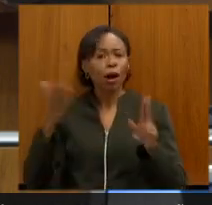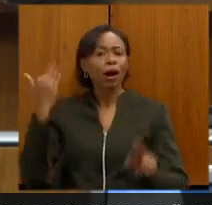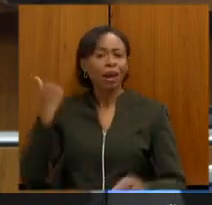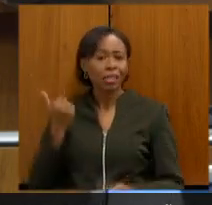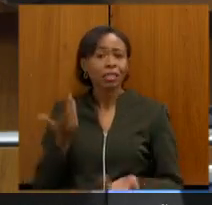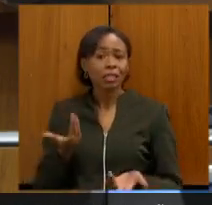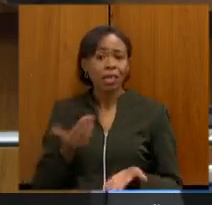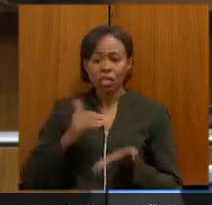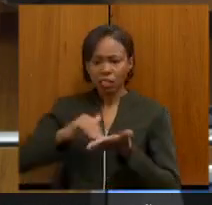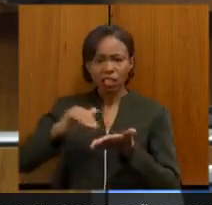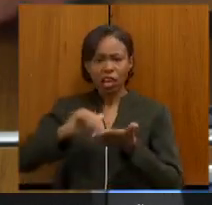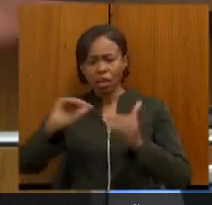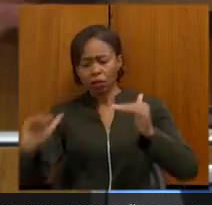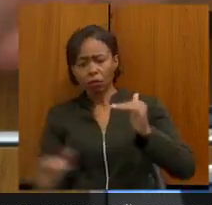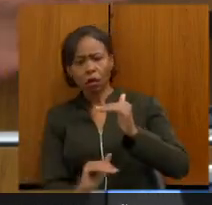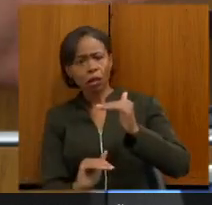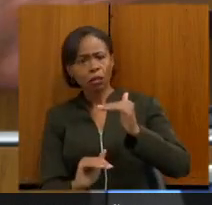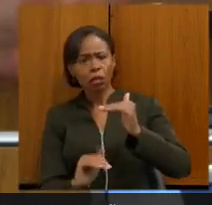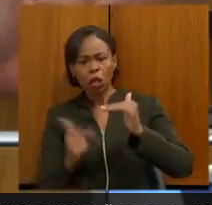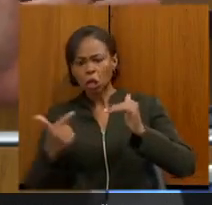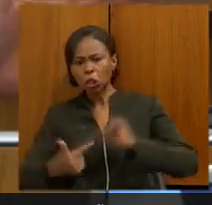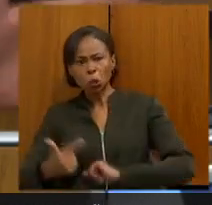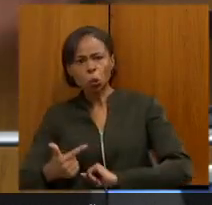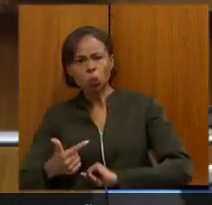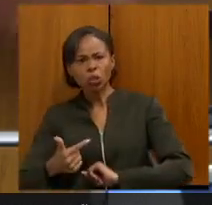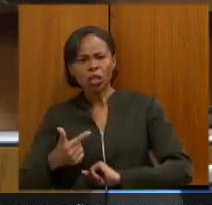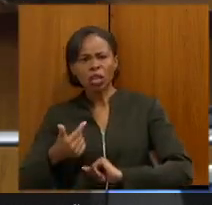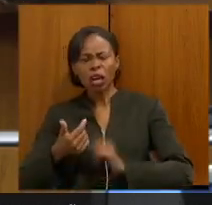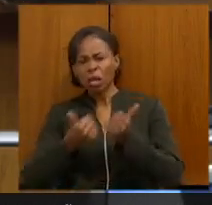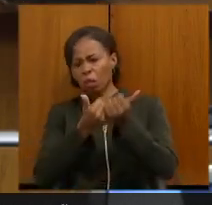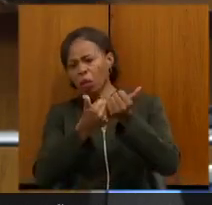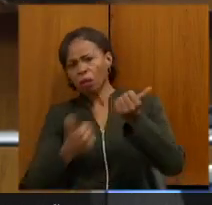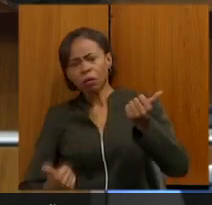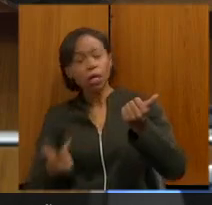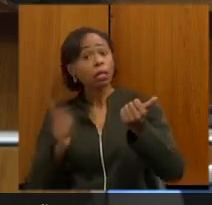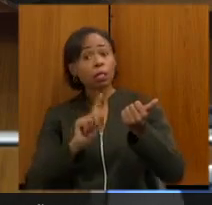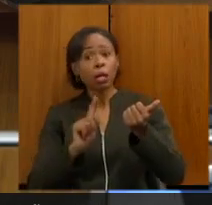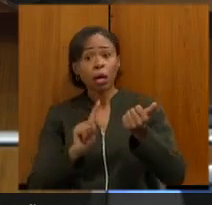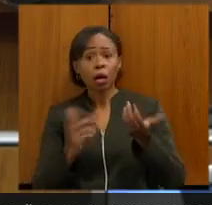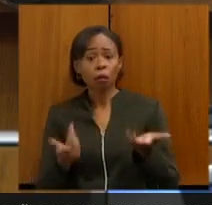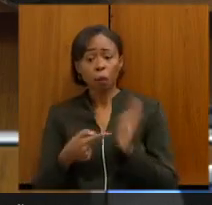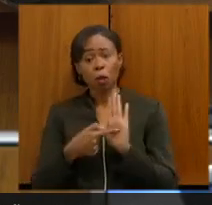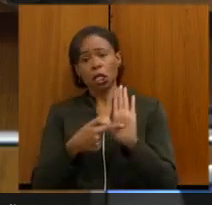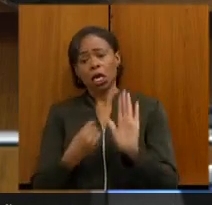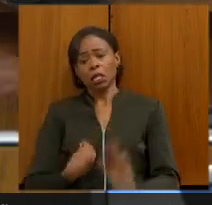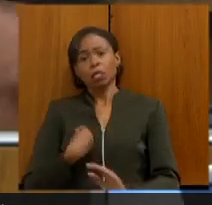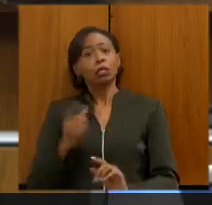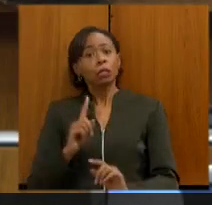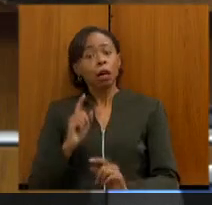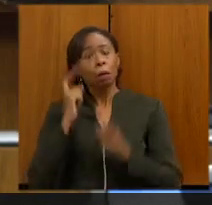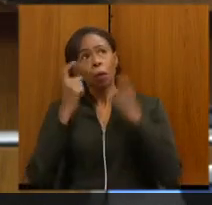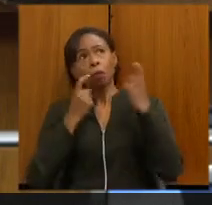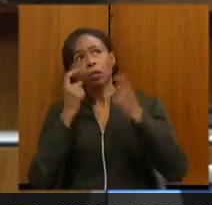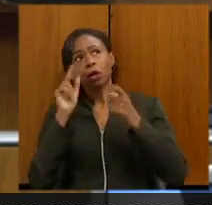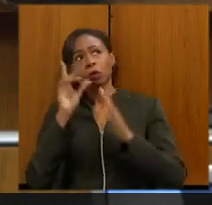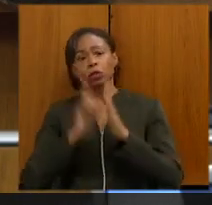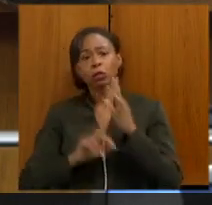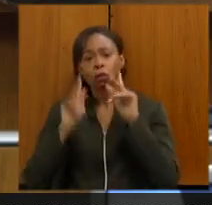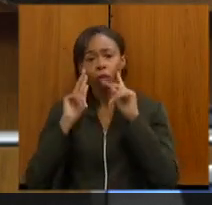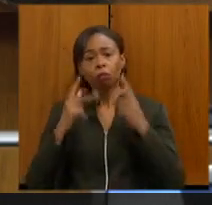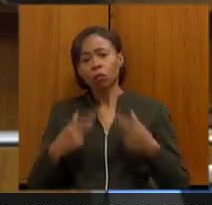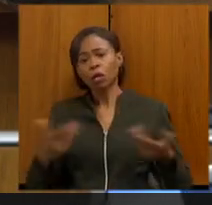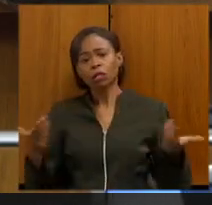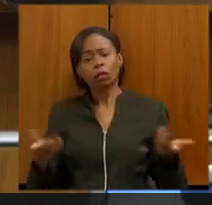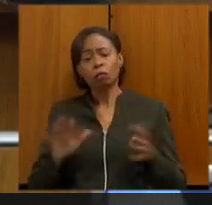secretaria subalterno secundária uma diretoria só para dizer que existe preocupação tira esmalte sem poder nenhum